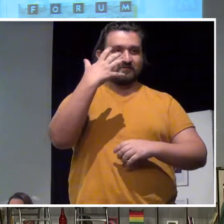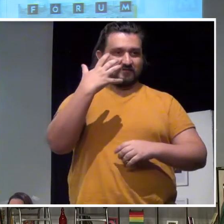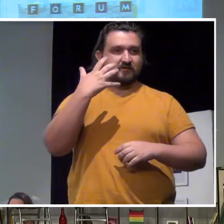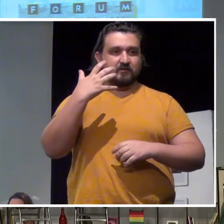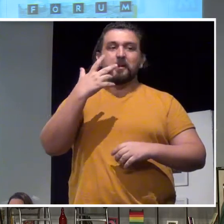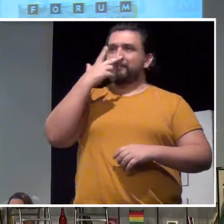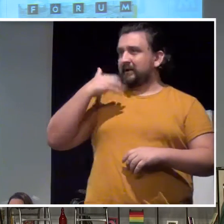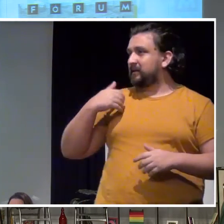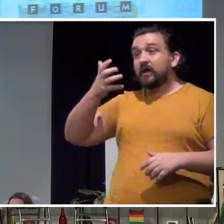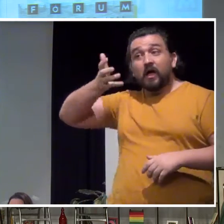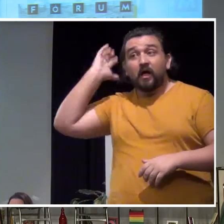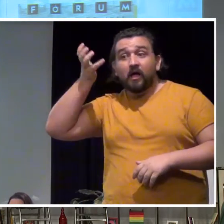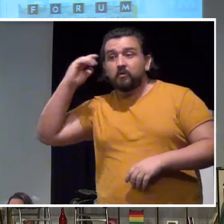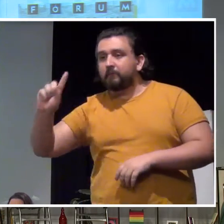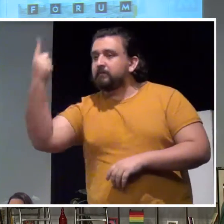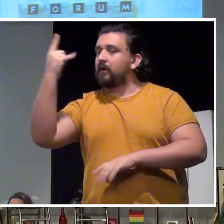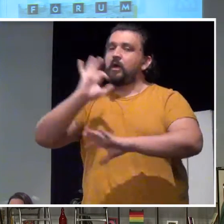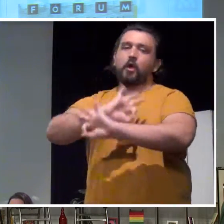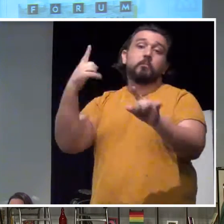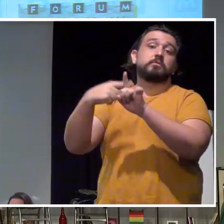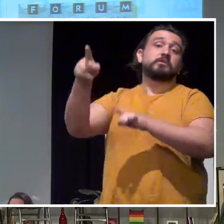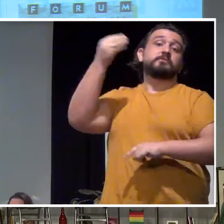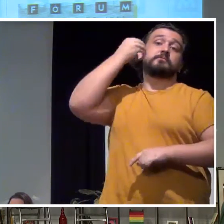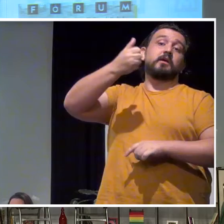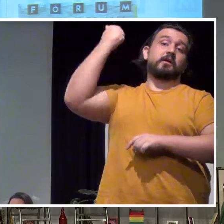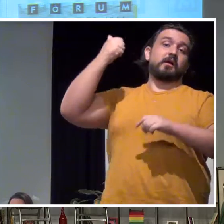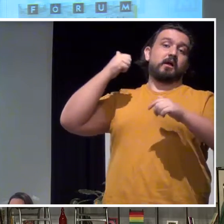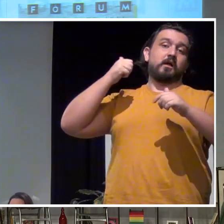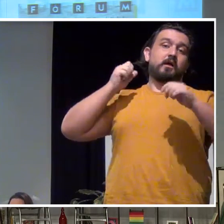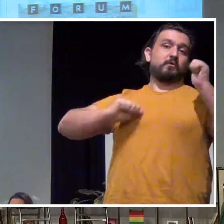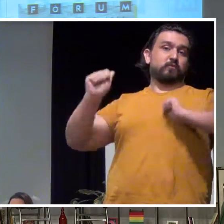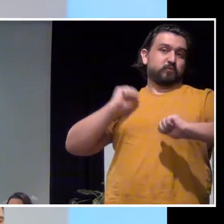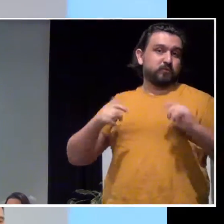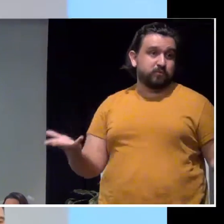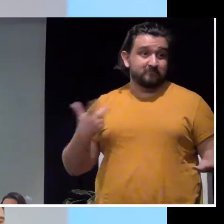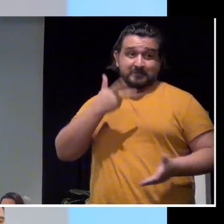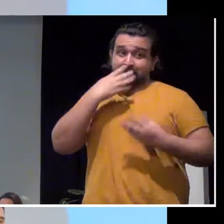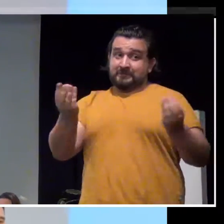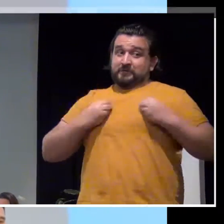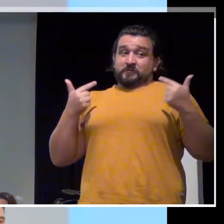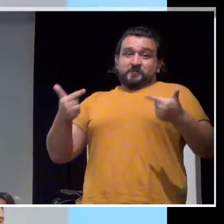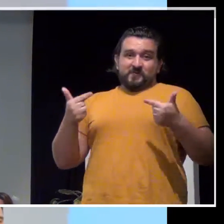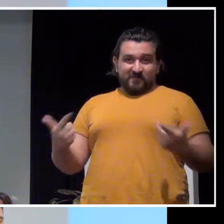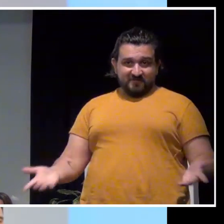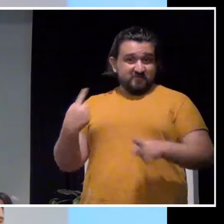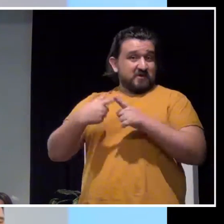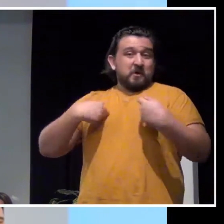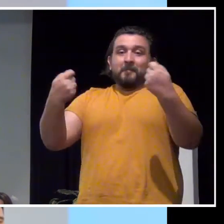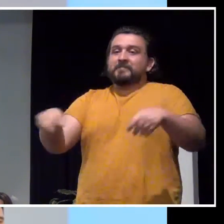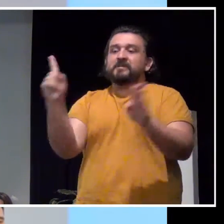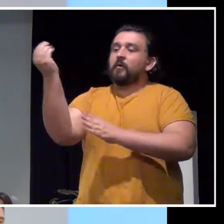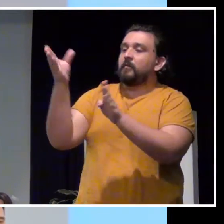melhor primeiro contato, porque ele era ator, então isso eu me beneficiei demais, porque eu não